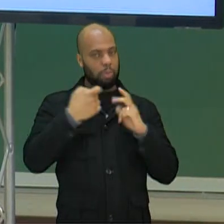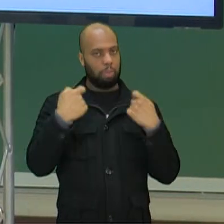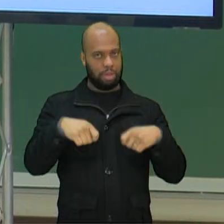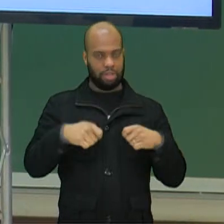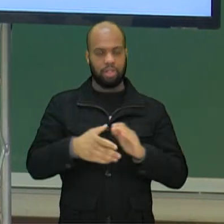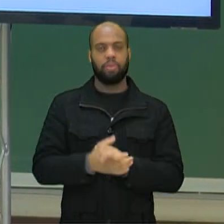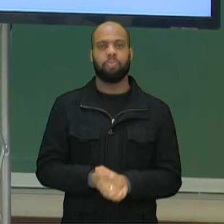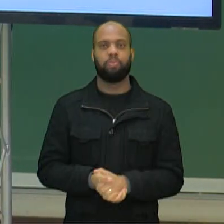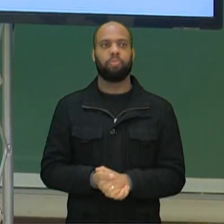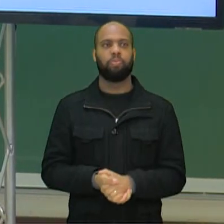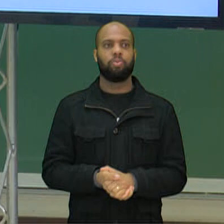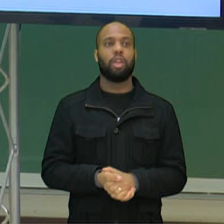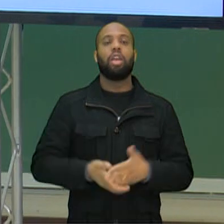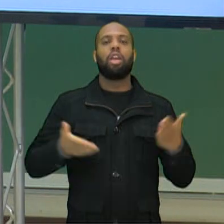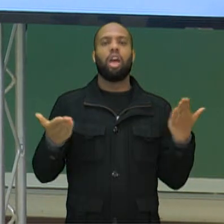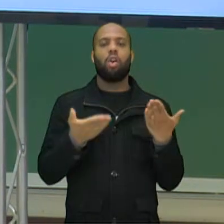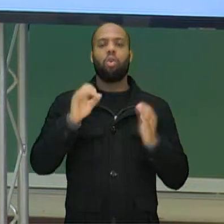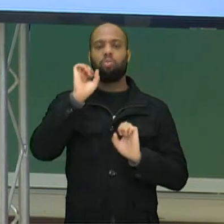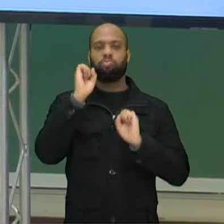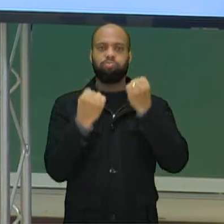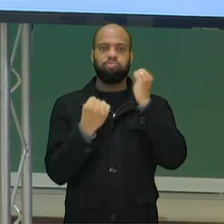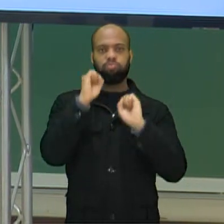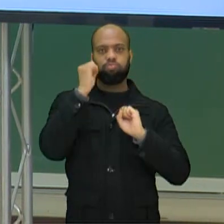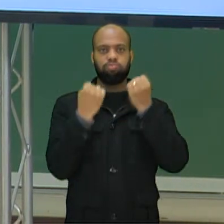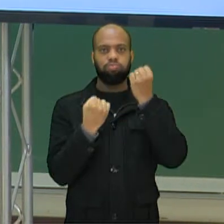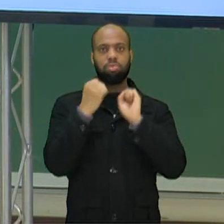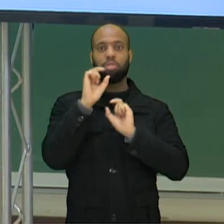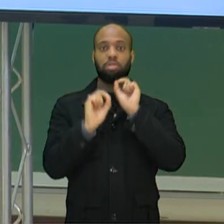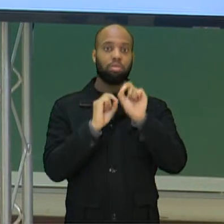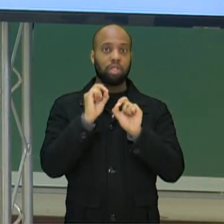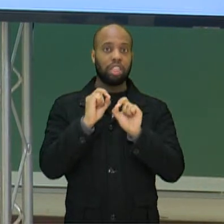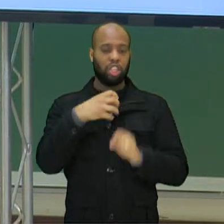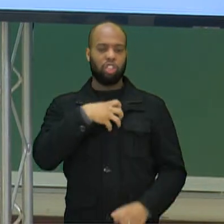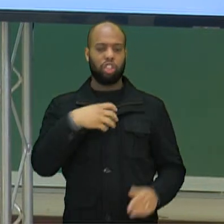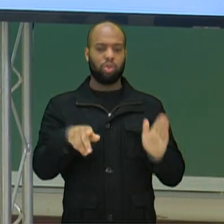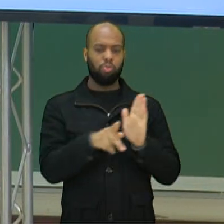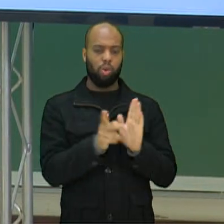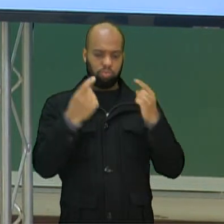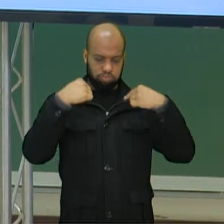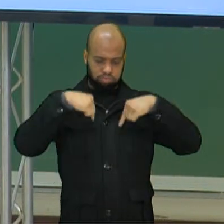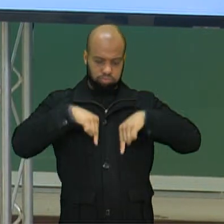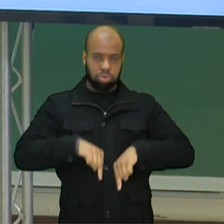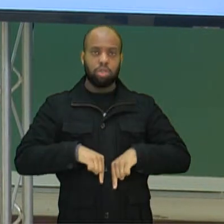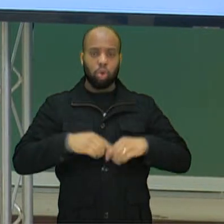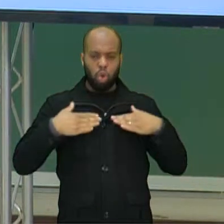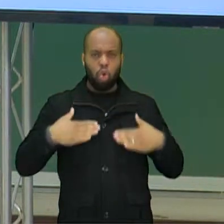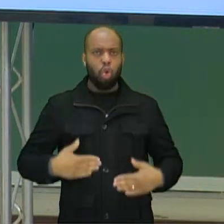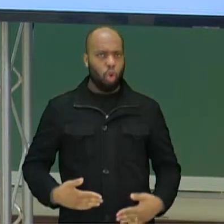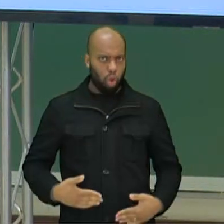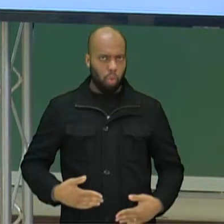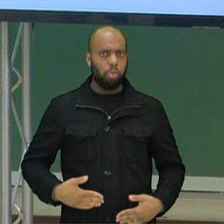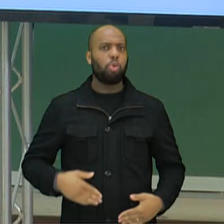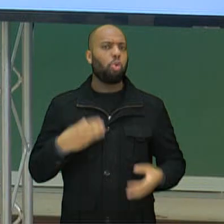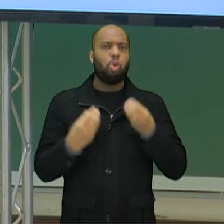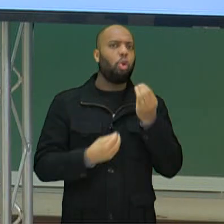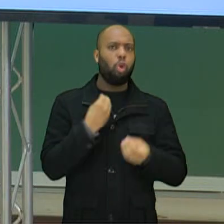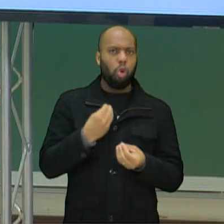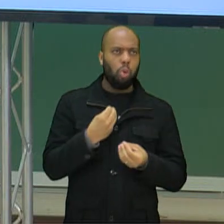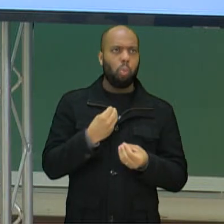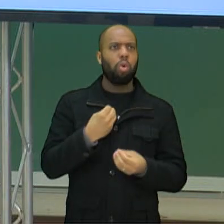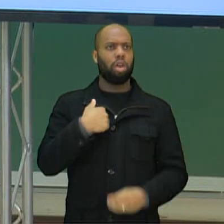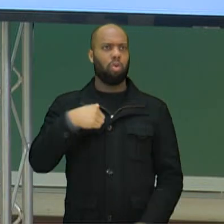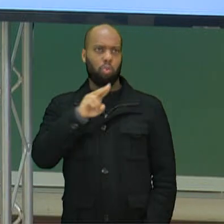Falaremos, então, sobre os exercícios físicos no primeiro momento e a resposta imunológica. Para tanto, eu usei a referência Perigolo et